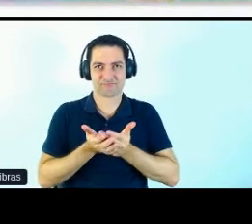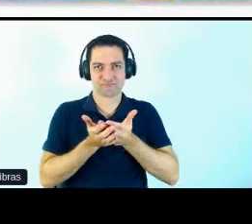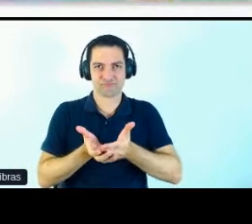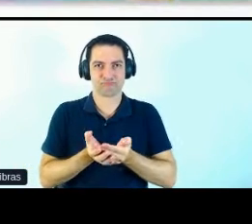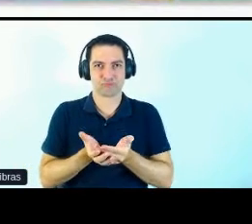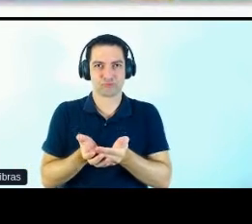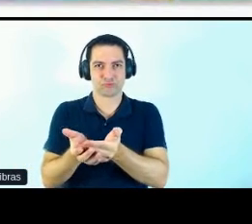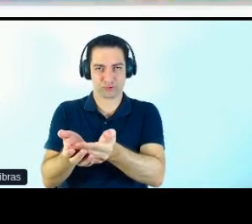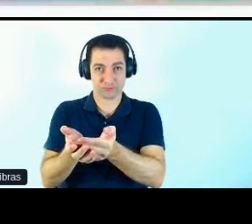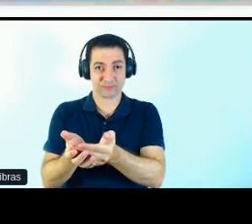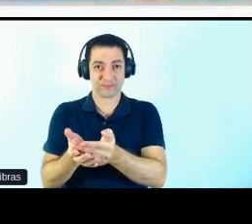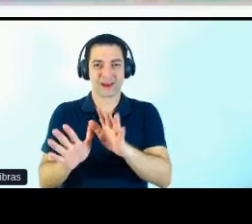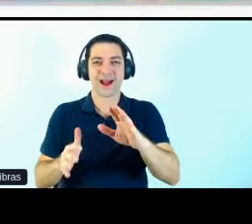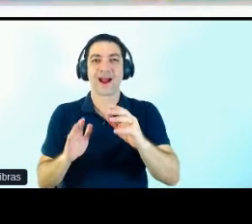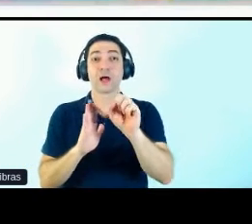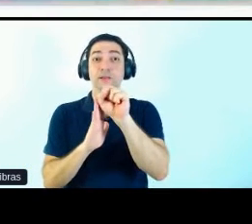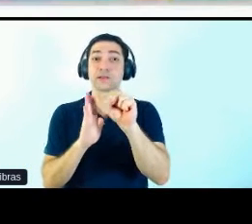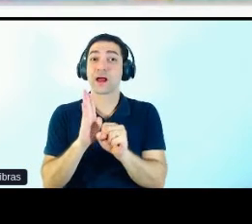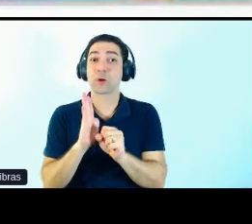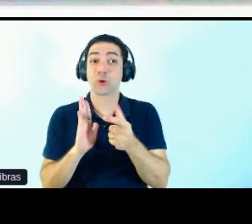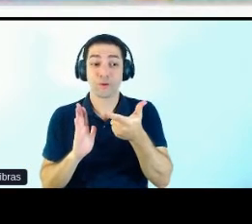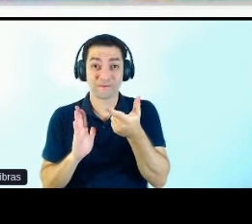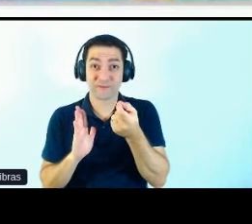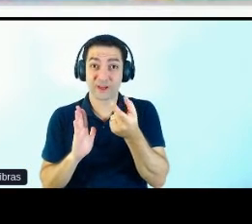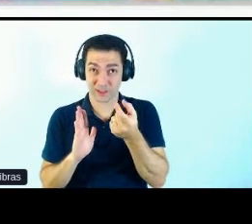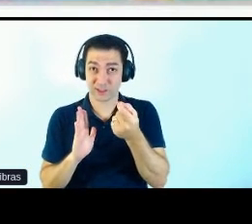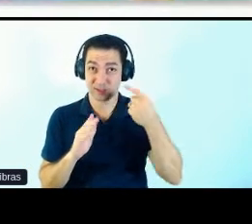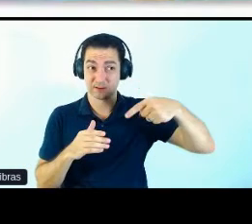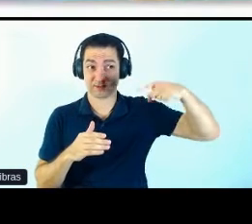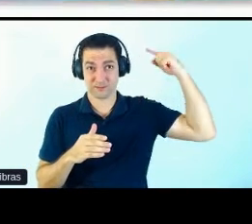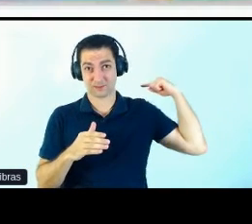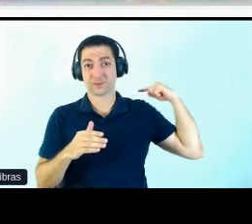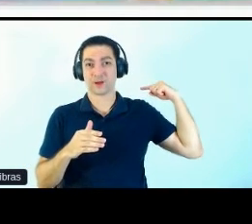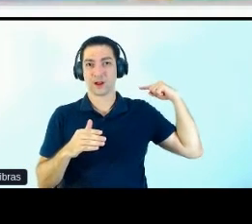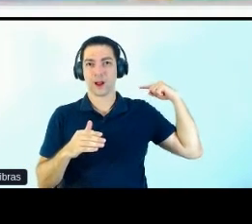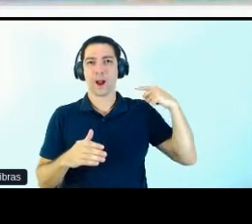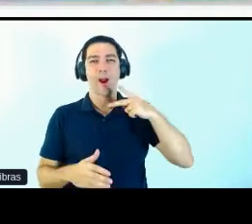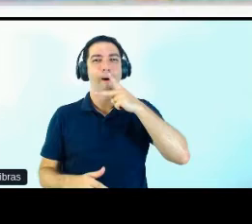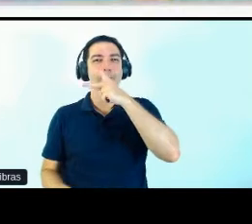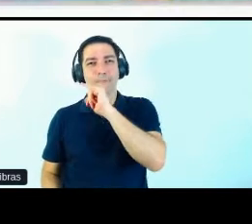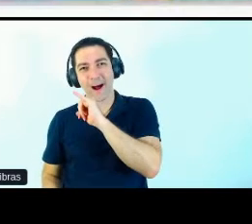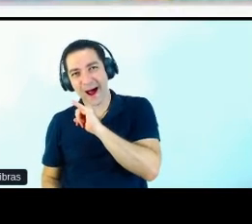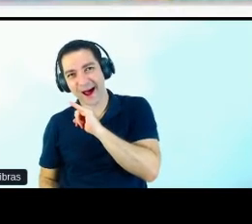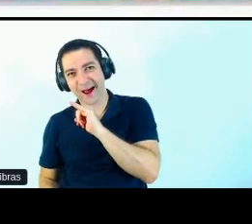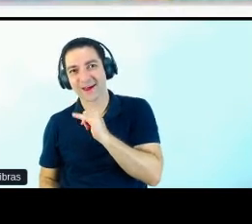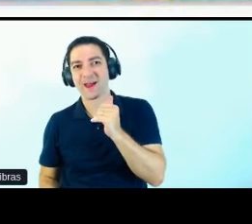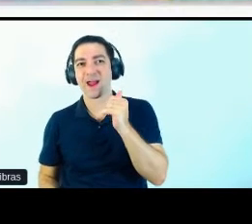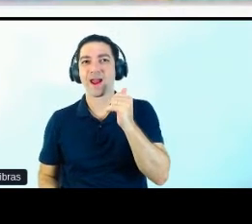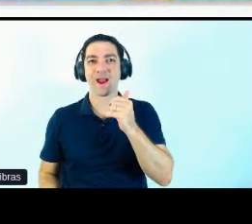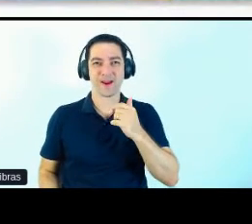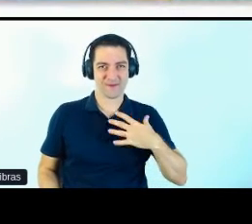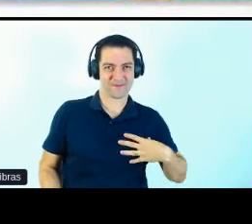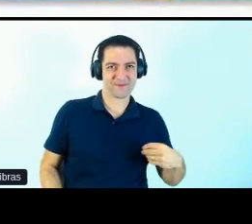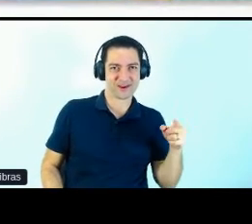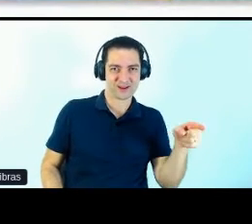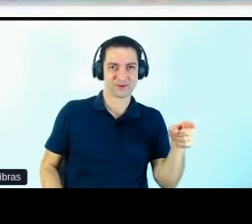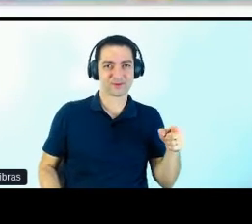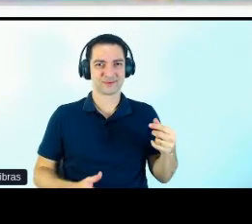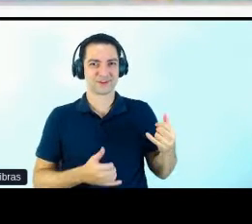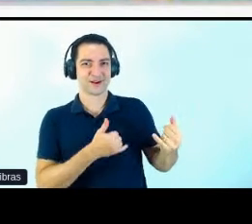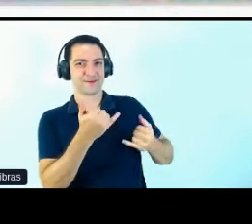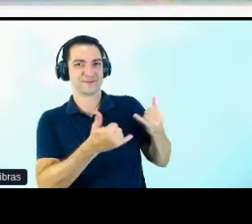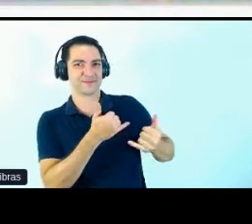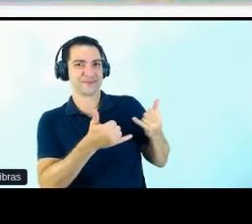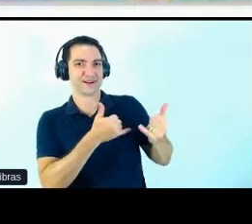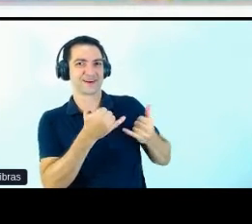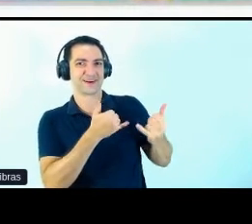capa do brinquedo a gente consegue ver aí que o pai e o filho eles estão brincando com jogos estratégicos, enquanto a mãe e a